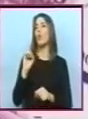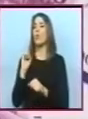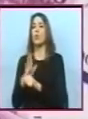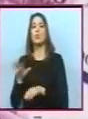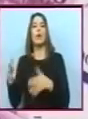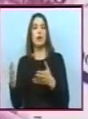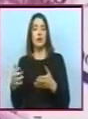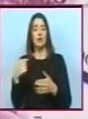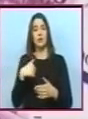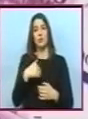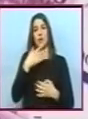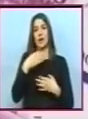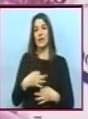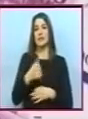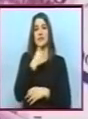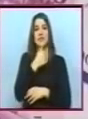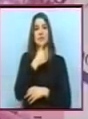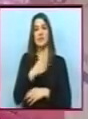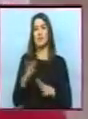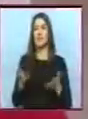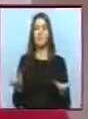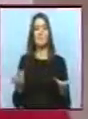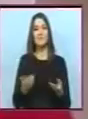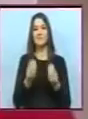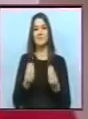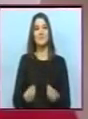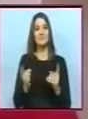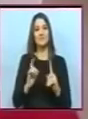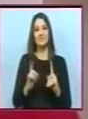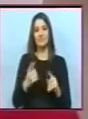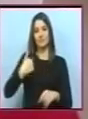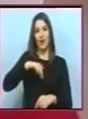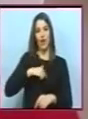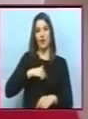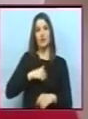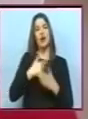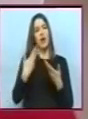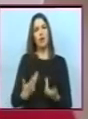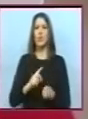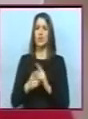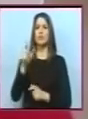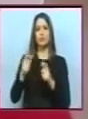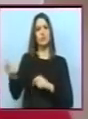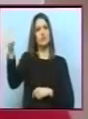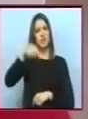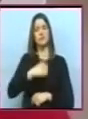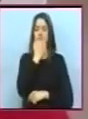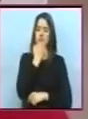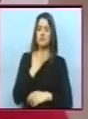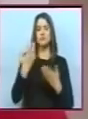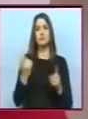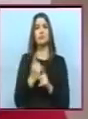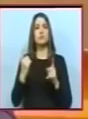convencido que a decisão era-nos muito pouco favorável. E nesta altura não, as pessoas vão ao notário com um agrado, porque